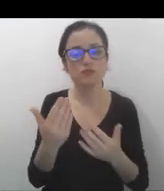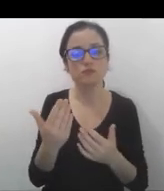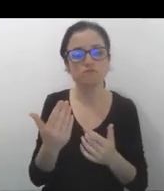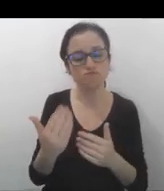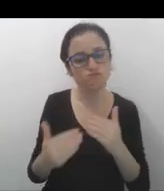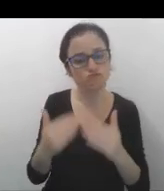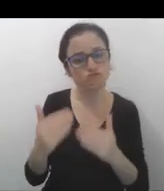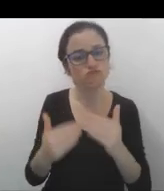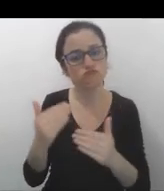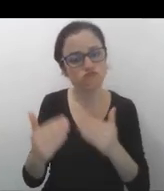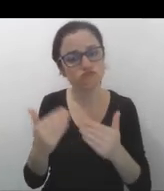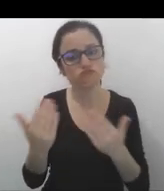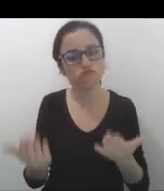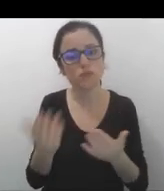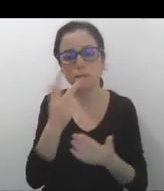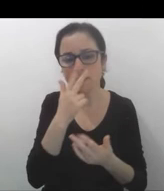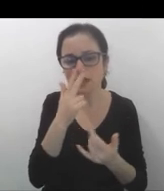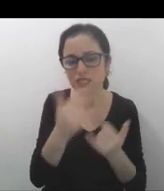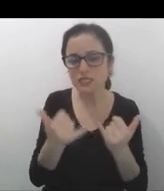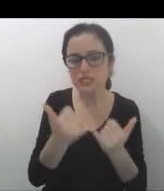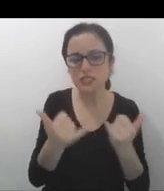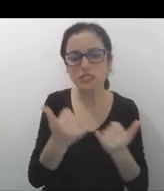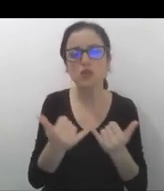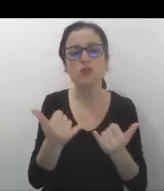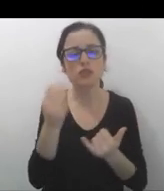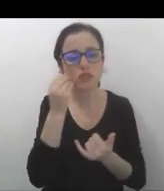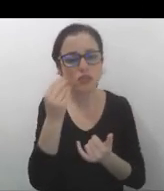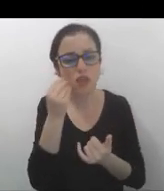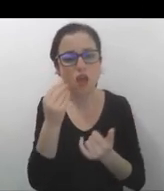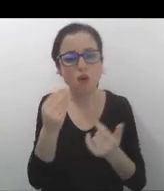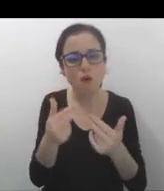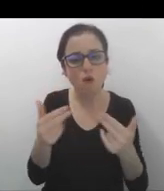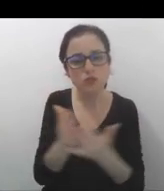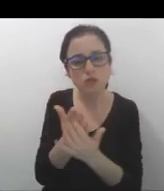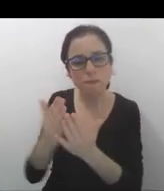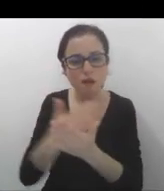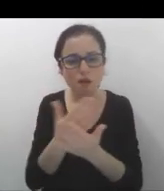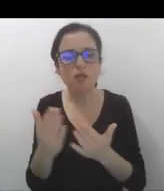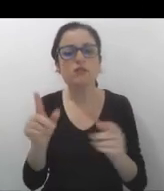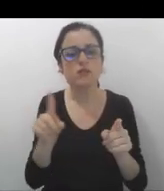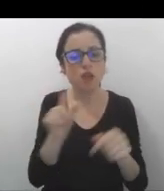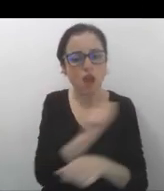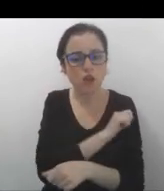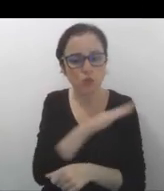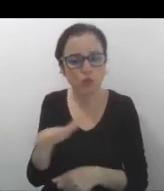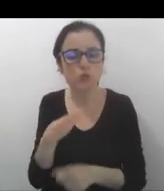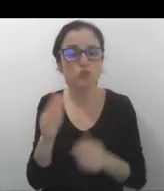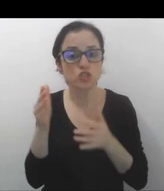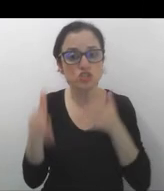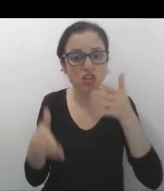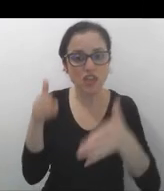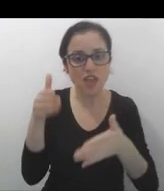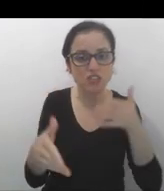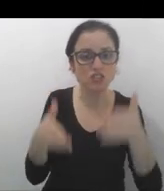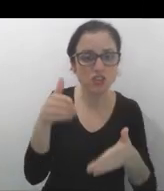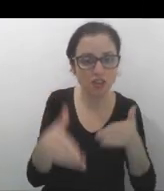ele vai suprir, me parece, né? Ele tenta suprir algumas lacunas, inclusive dos